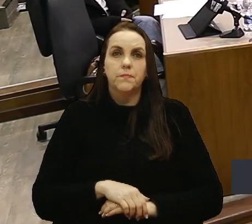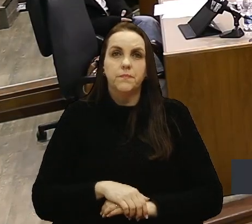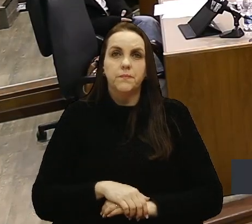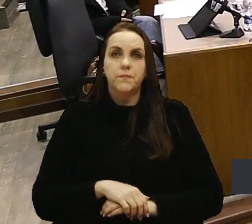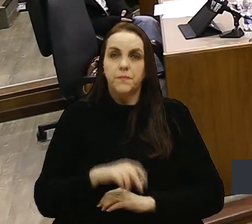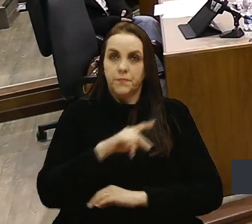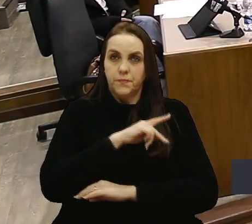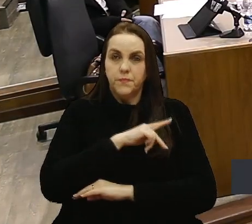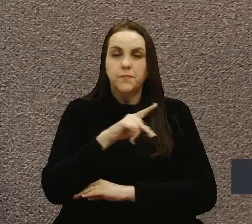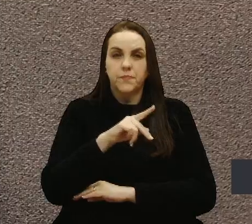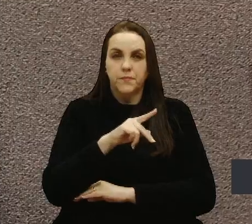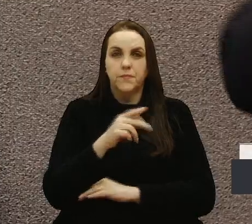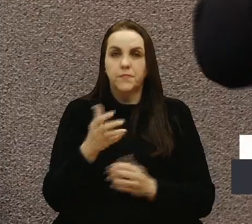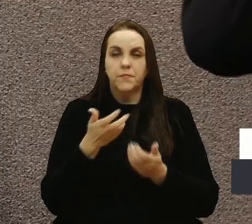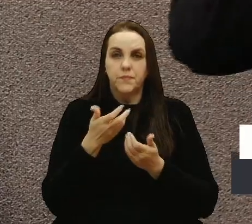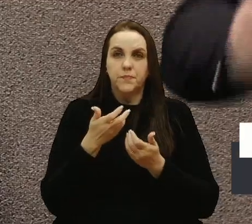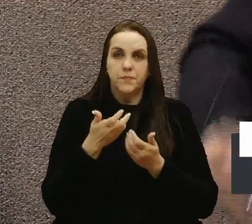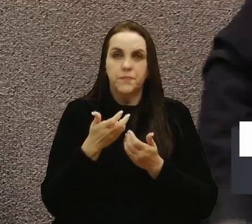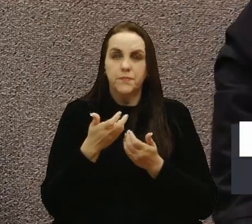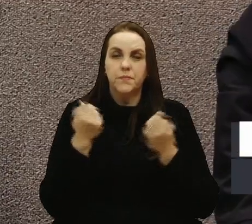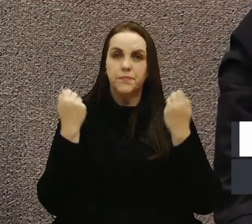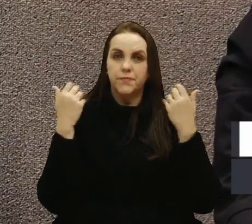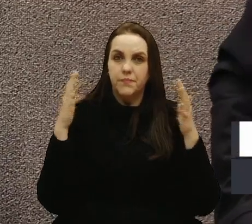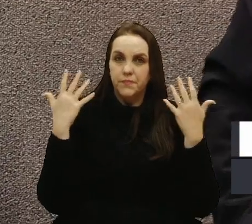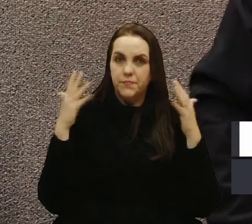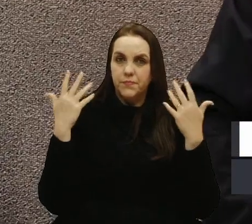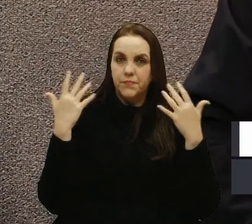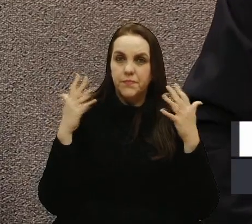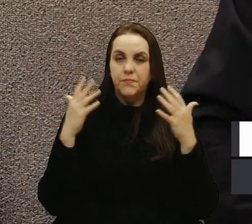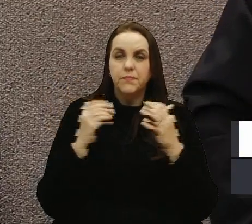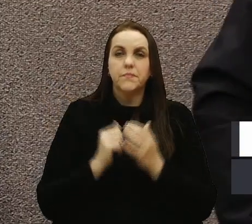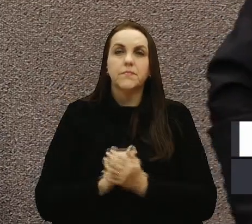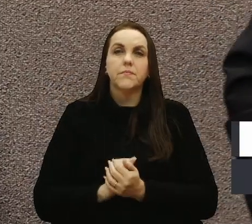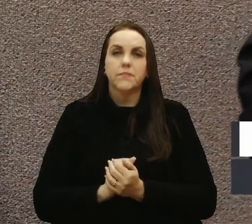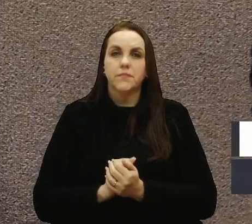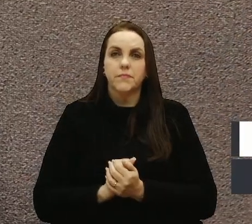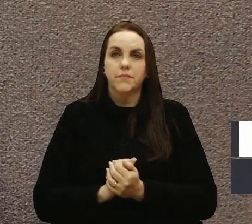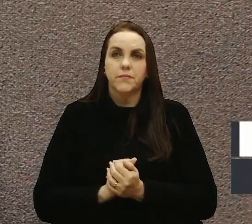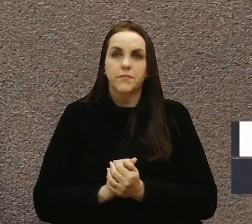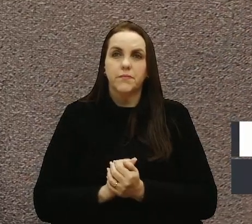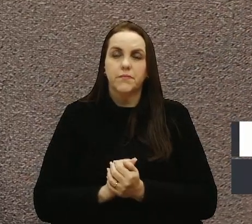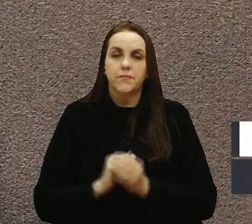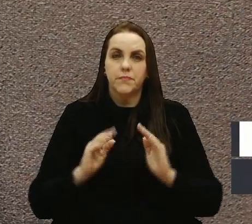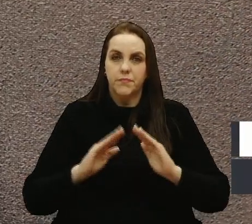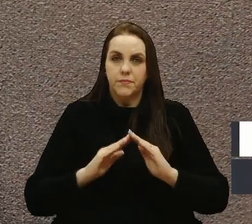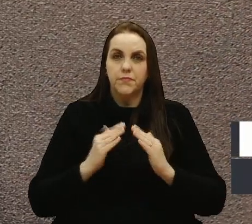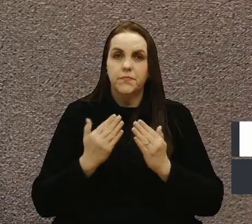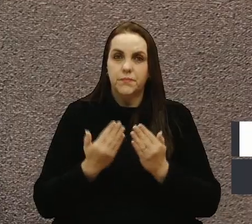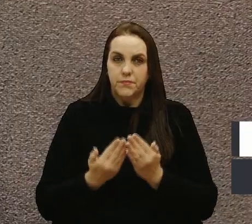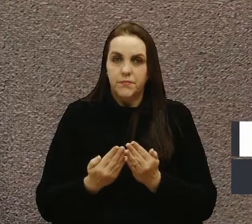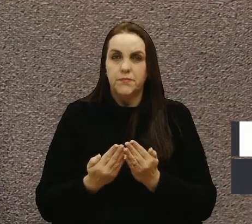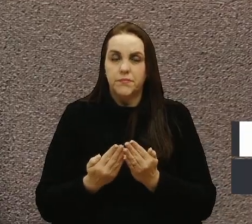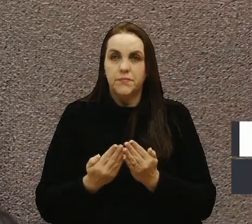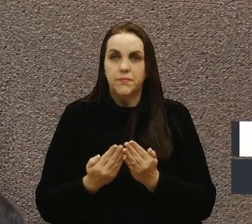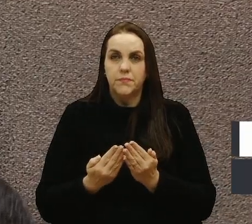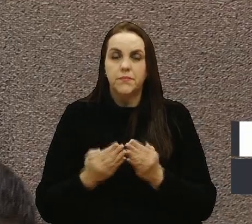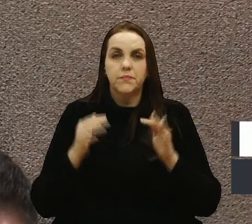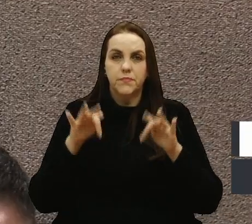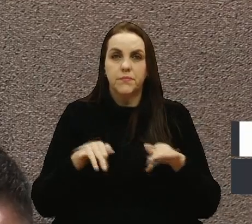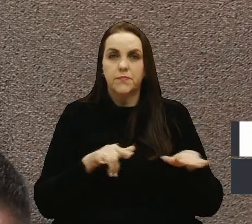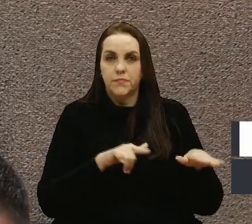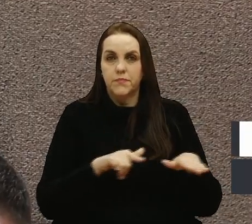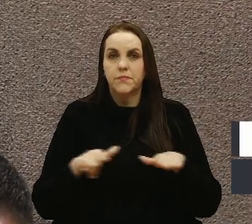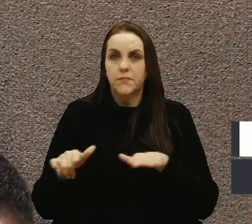Senhor presidente, eu quero fazer um voto com congratulações às escolas que fizeram no final de